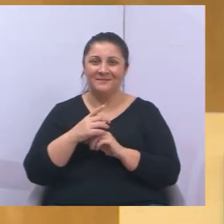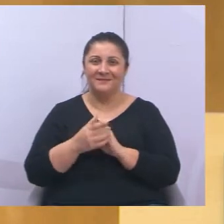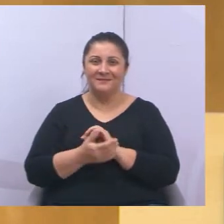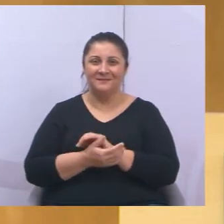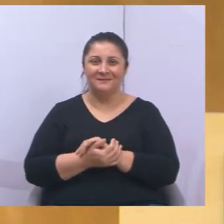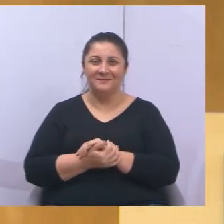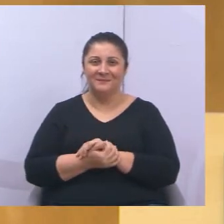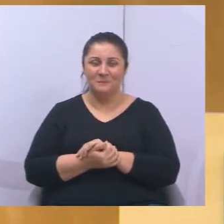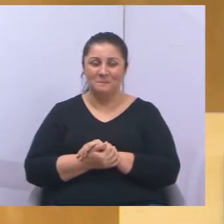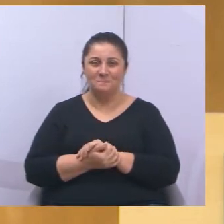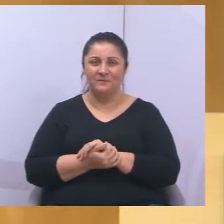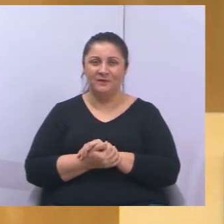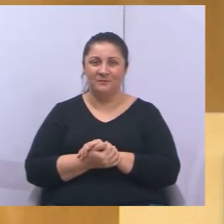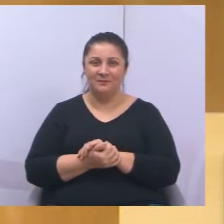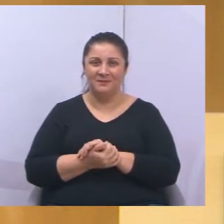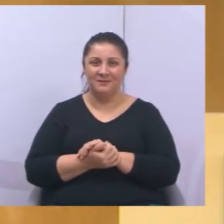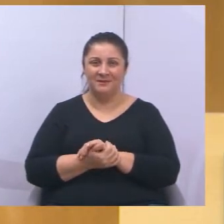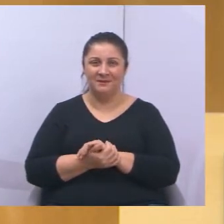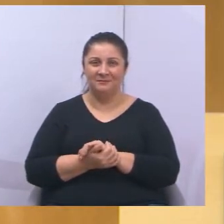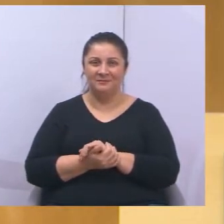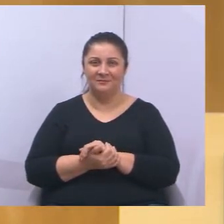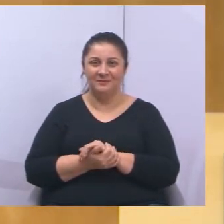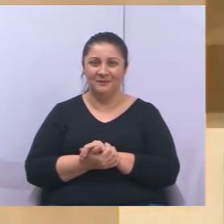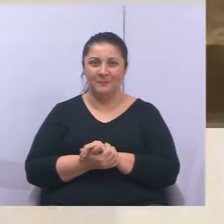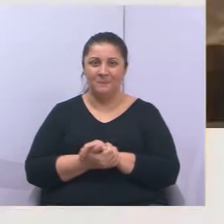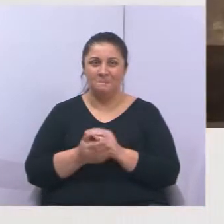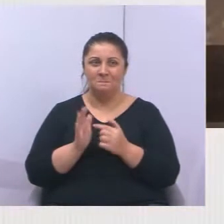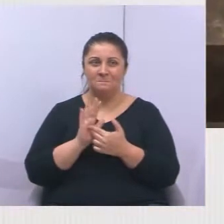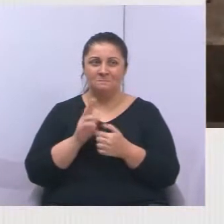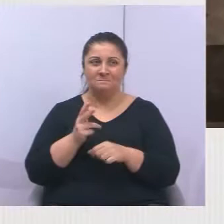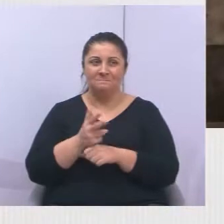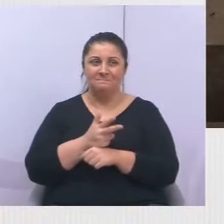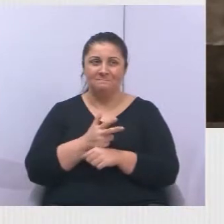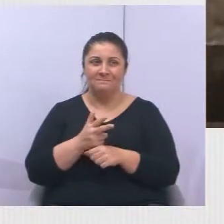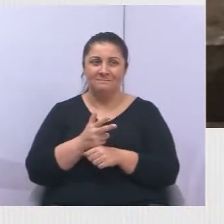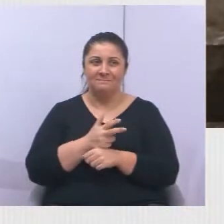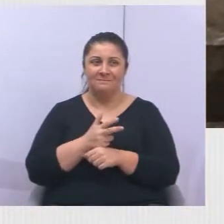nas comunidades da cidade de Jacareí. Vamos ao vídeo. Vamos lá.